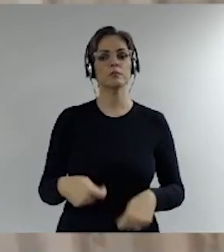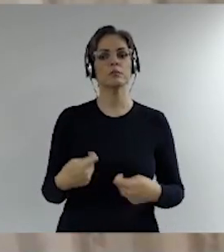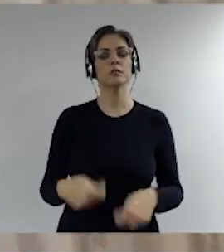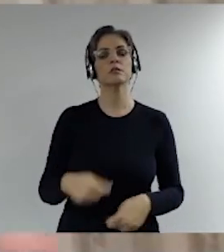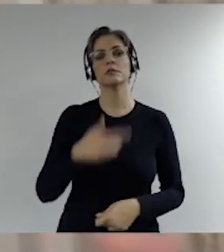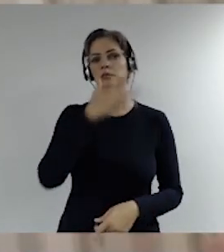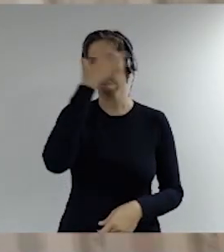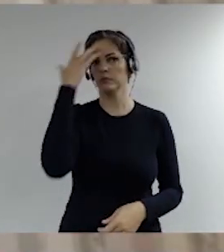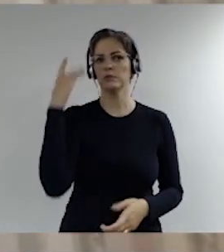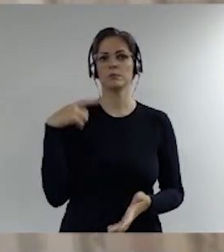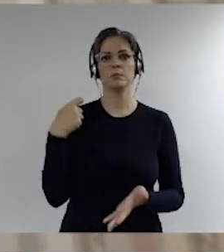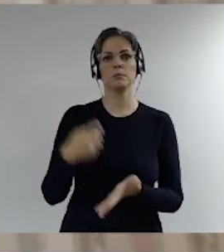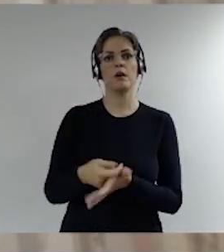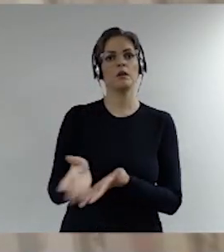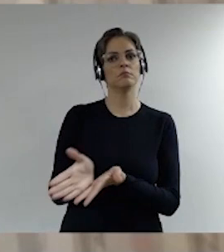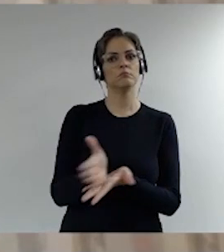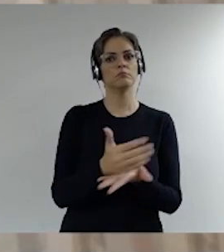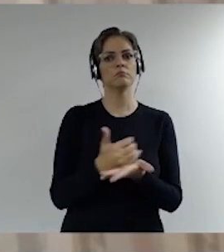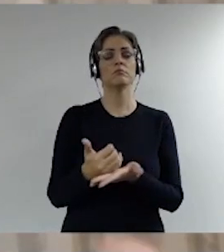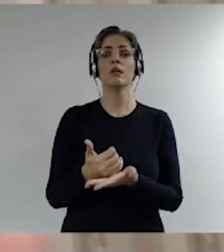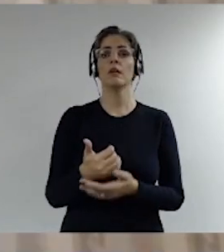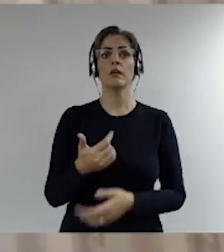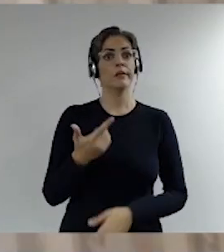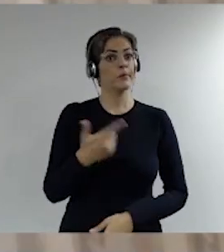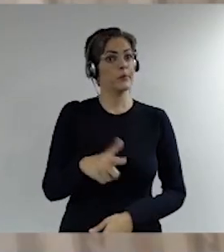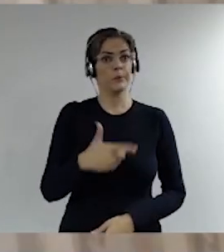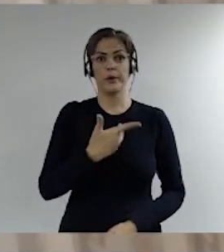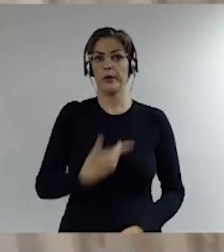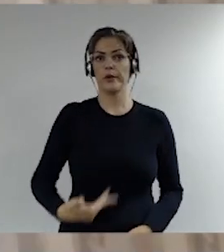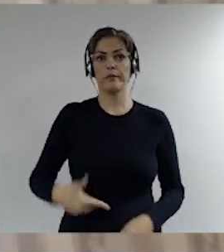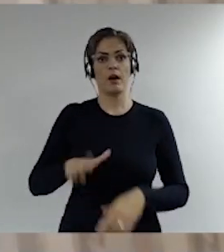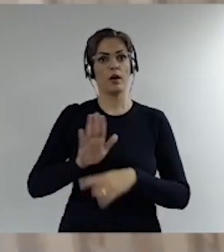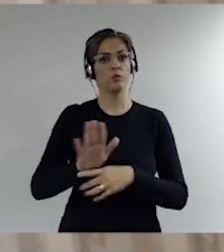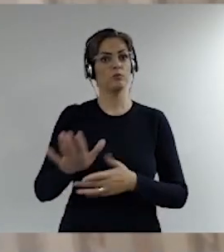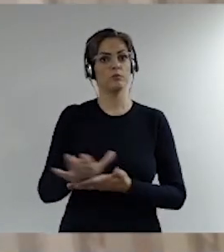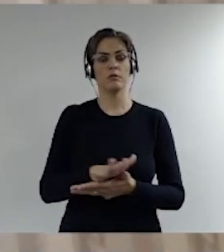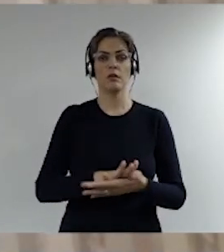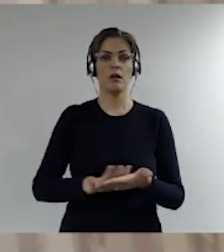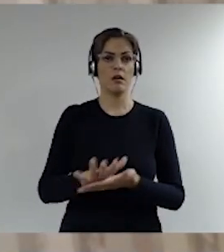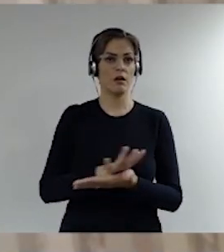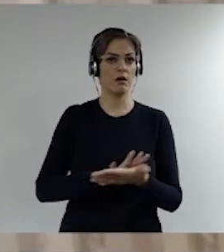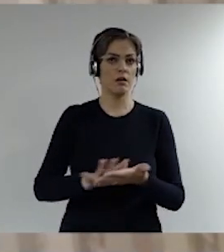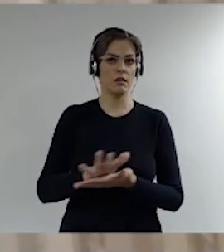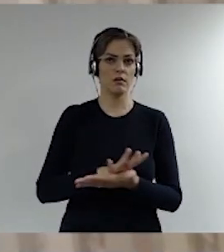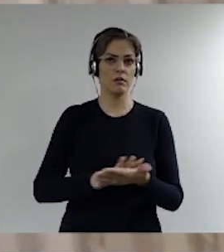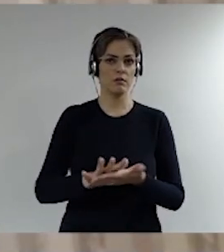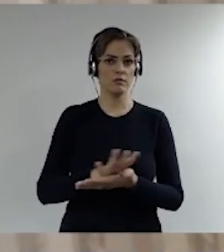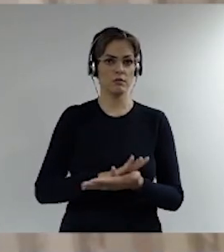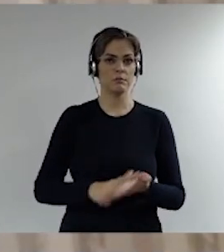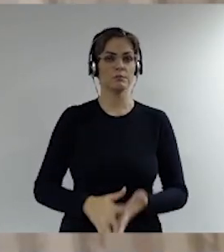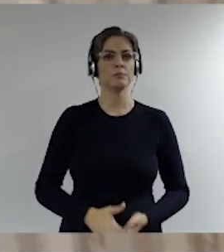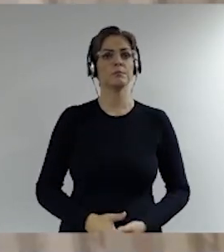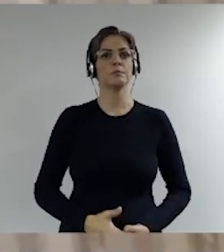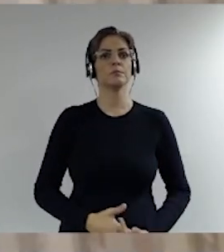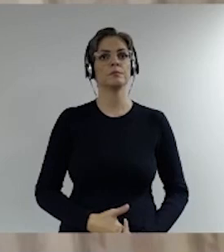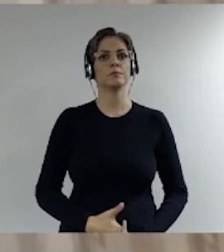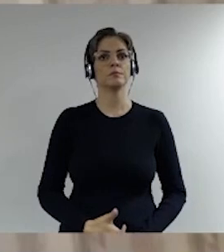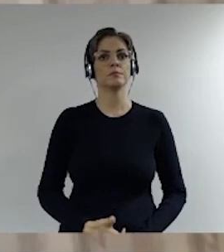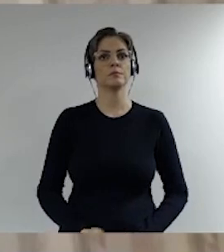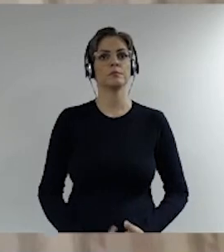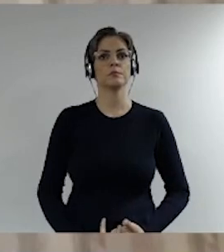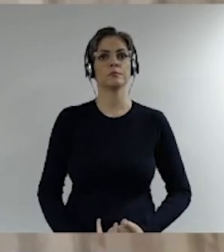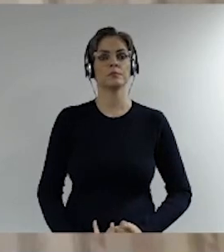anuidade, não temos nenhuma ajuda governamental e que a Caixa de Assistência dos Advogados é exatamente